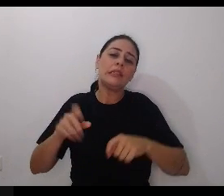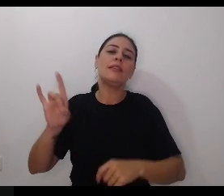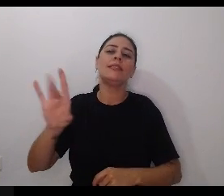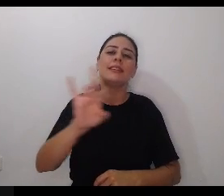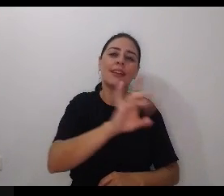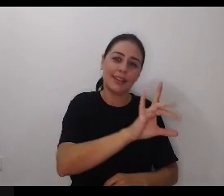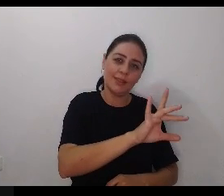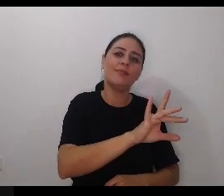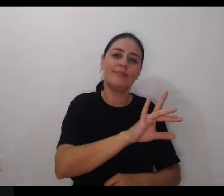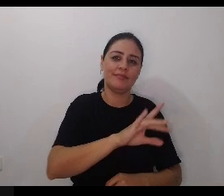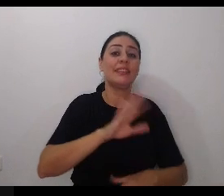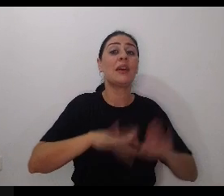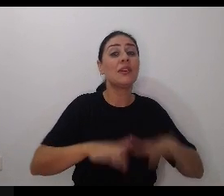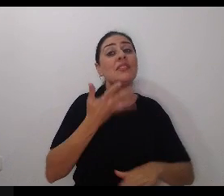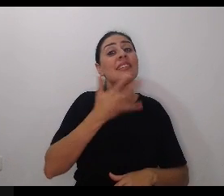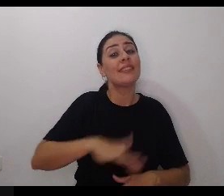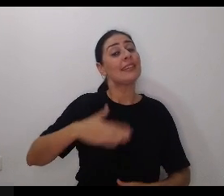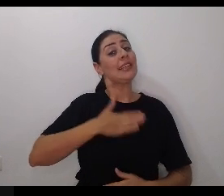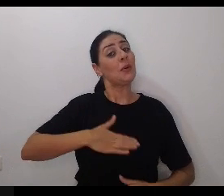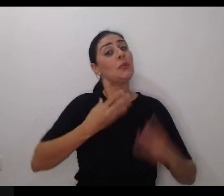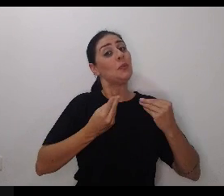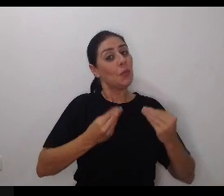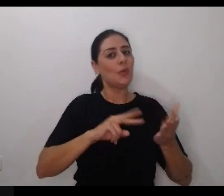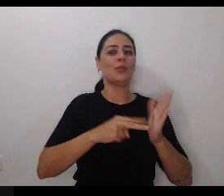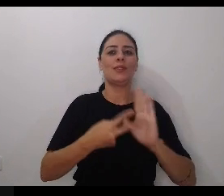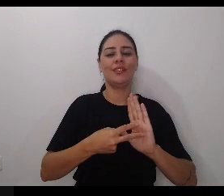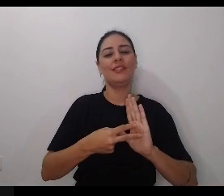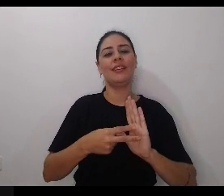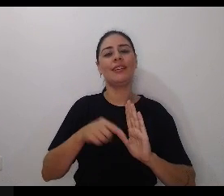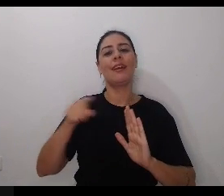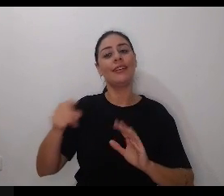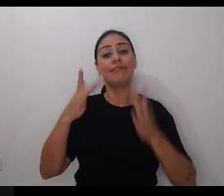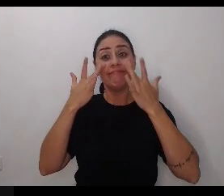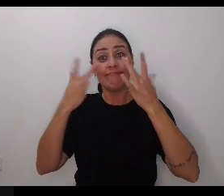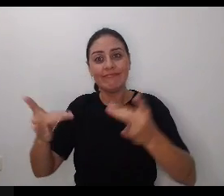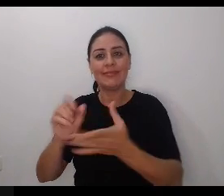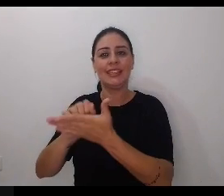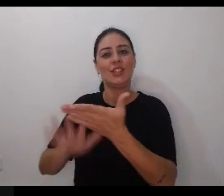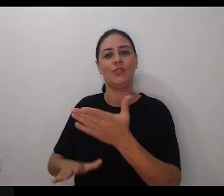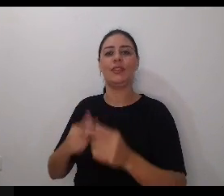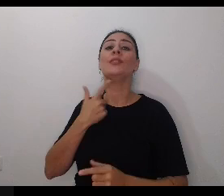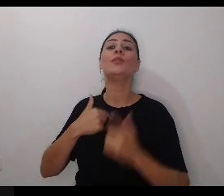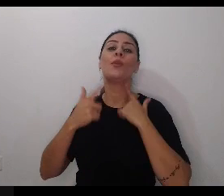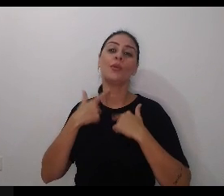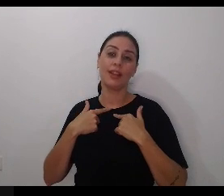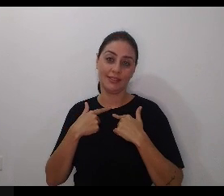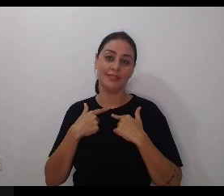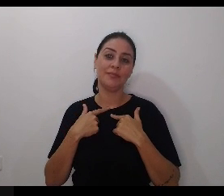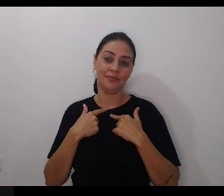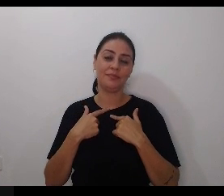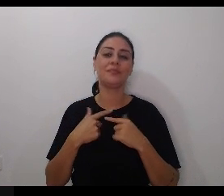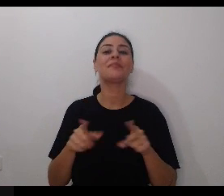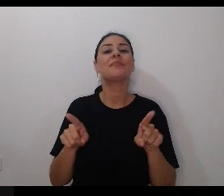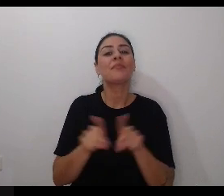cada criança a necessidade daquele momento, né? Mas às vezes essa atividade que a criança gosta muito serve de estímulo para ela fazer as outras atividades.